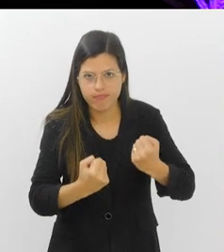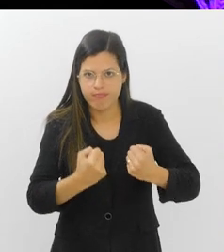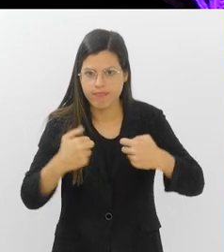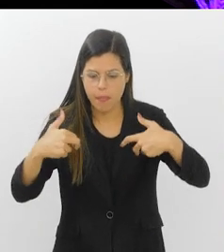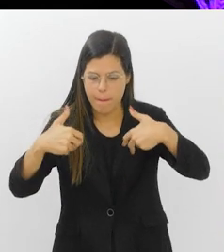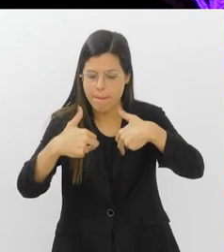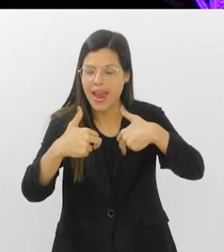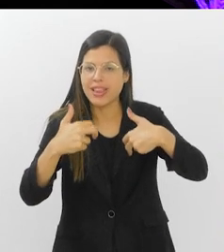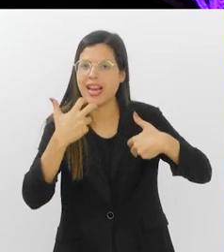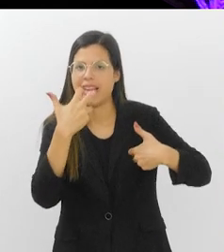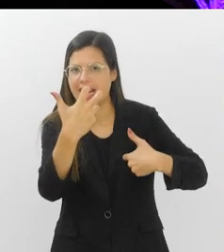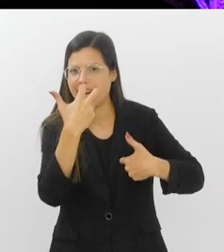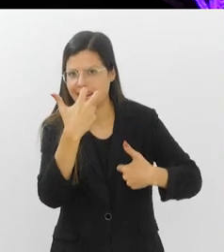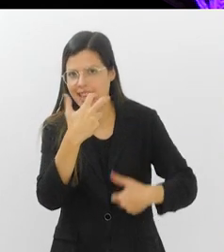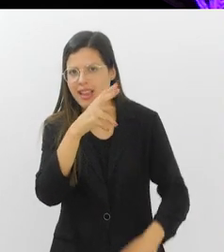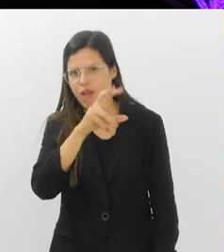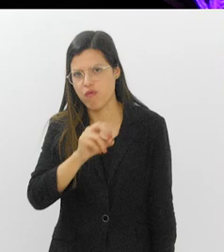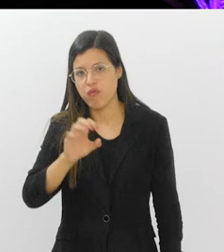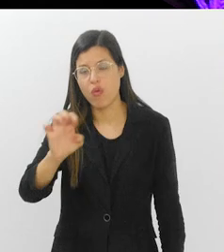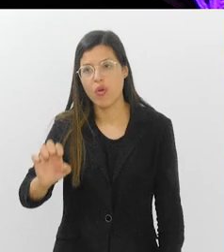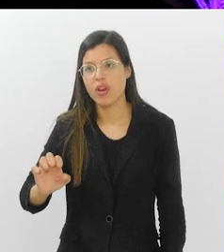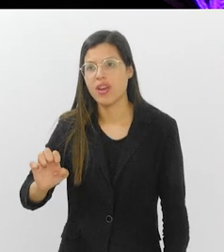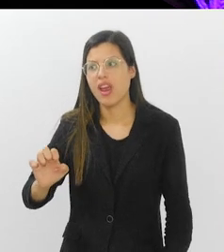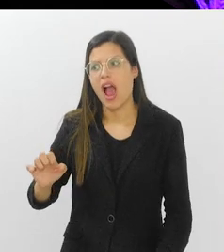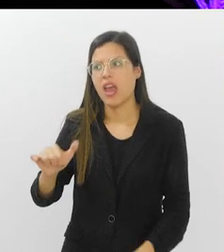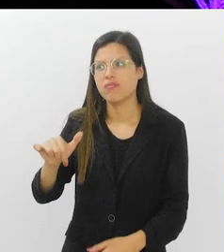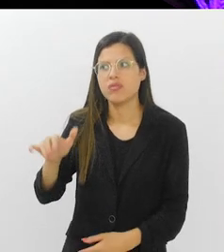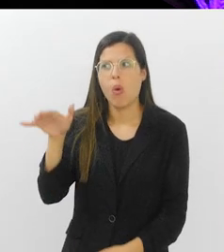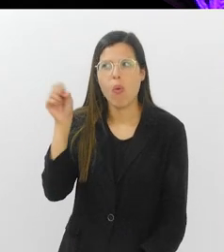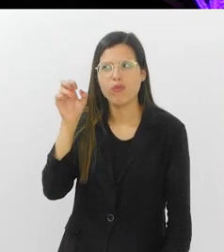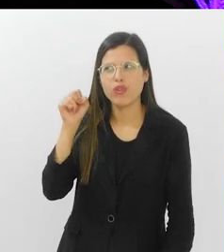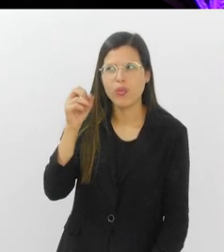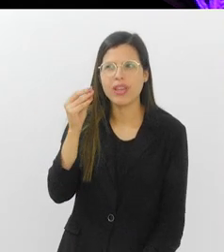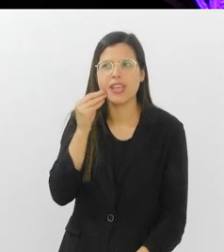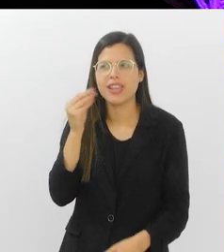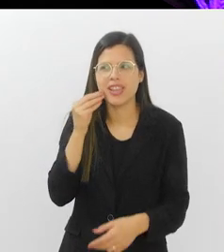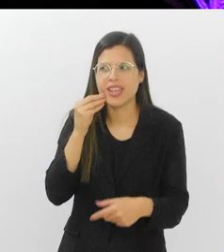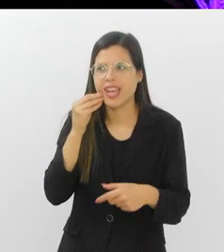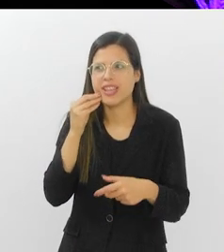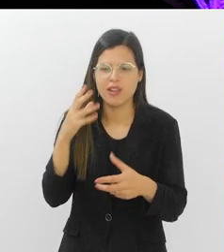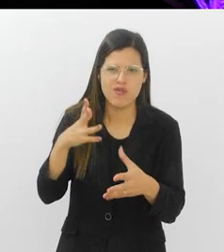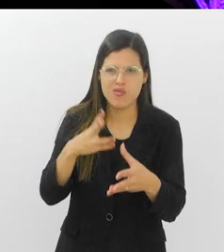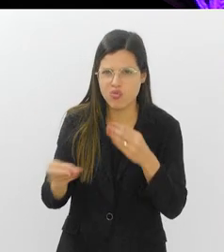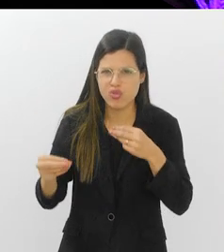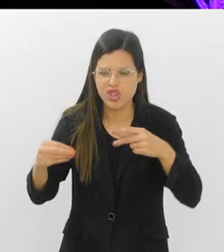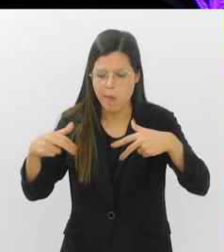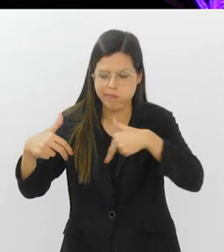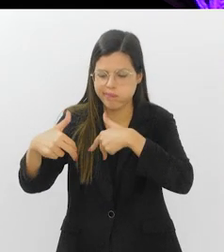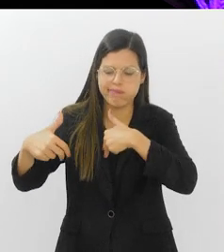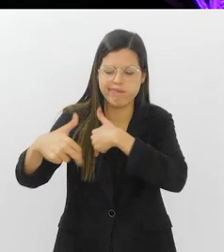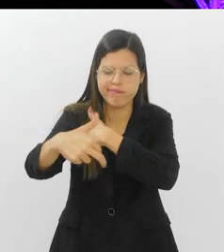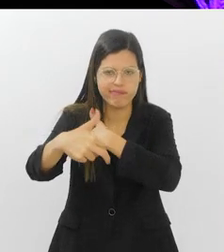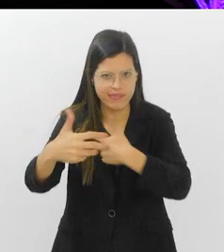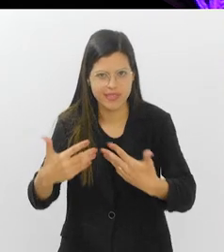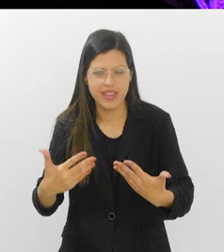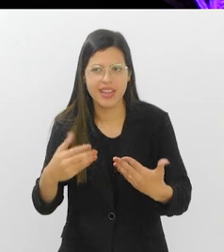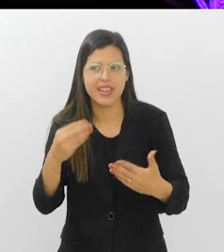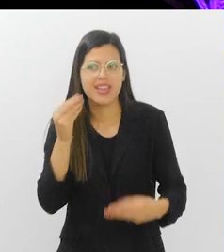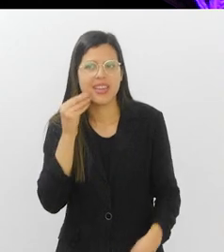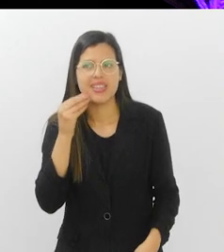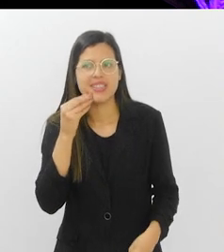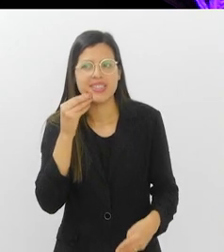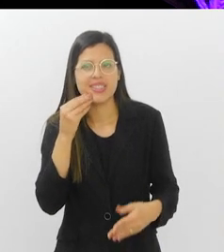desloca em direção à bola ele fala voi falou o voi você tenta se desvencilhar dele e aí é a função né do